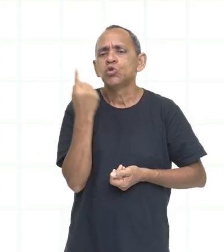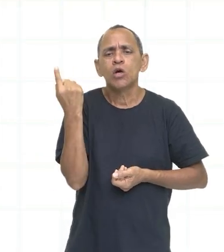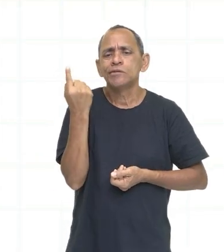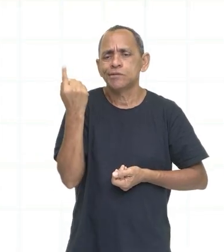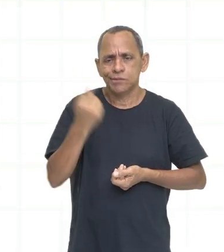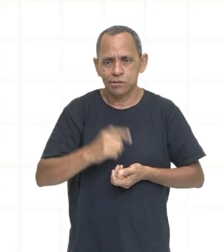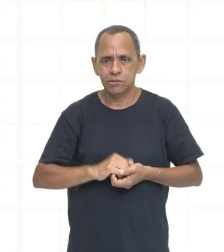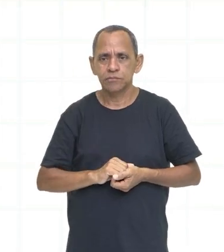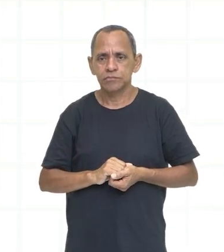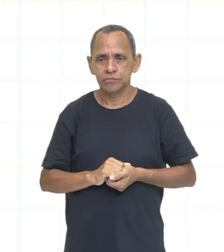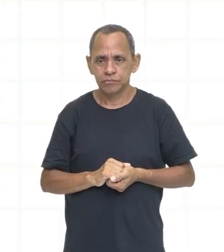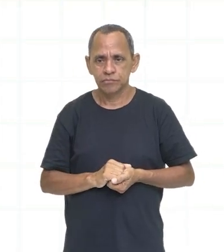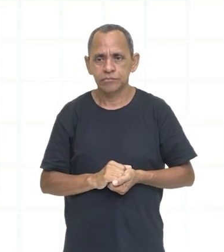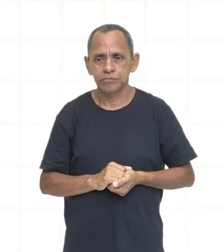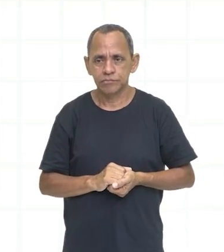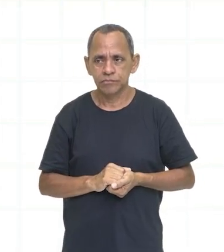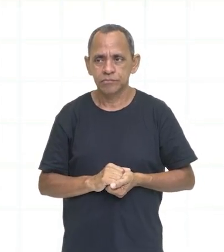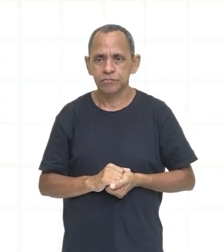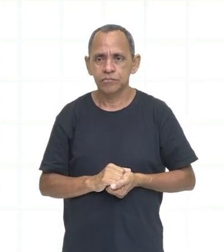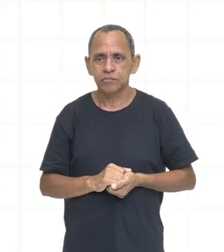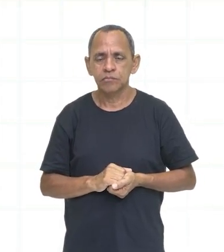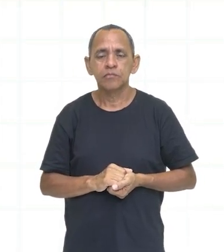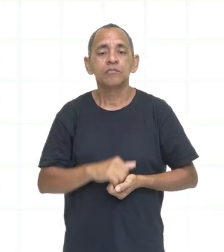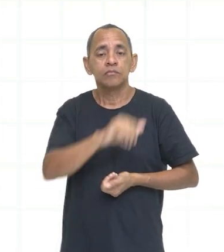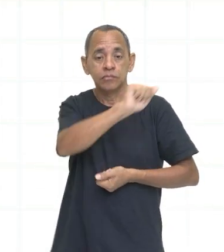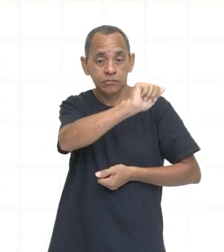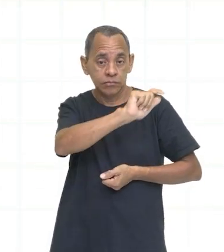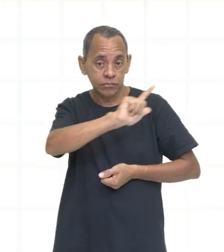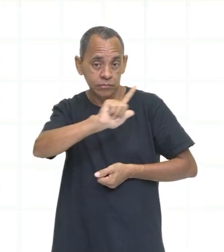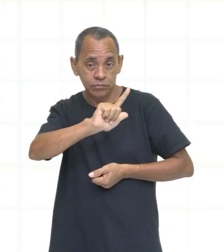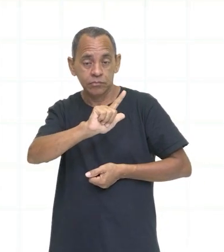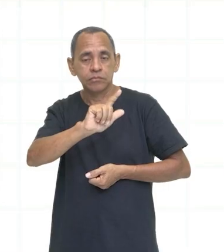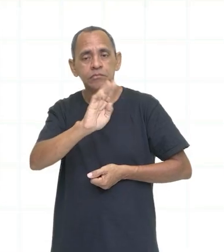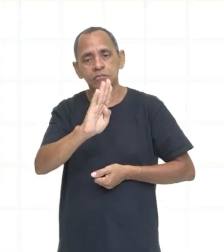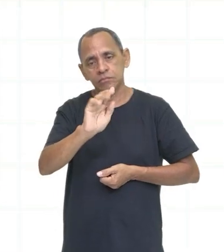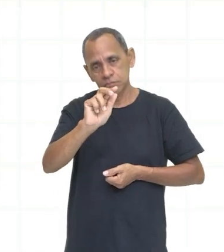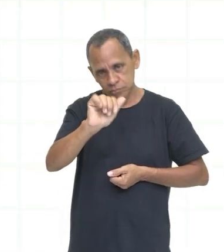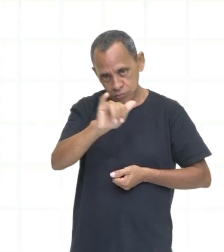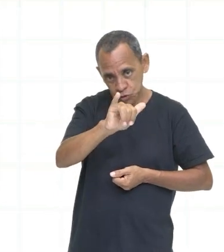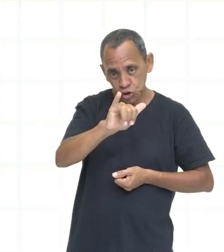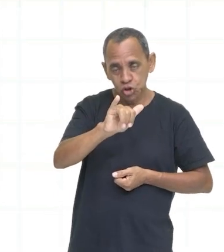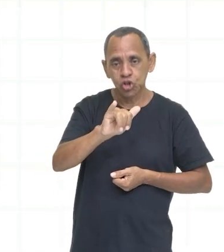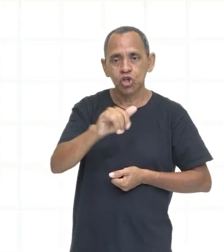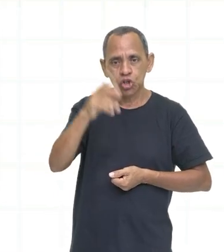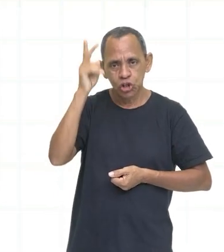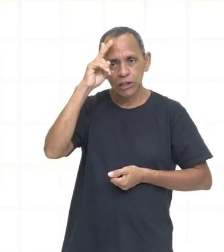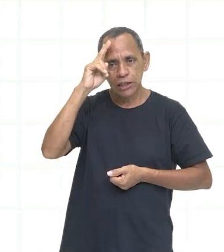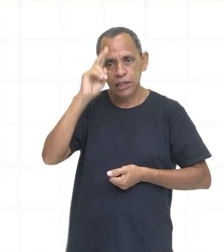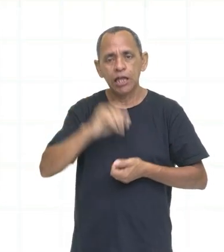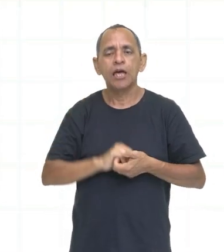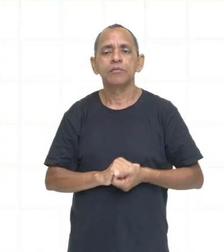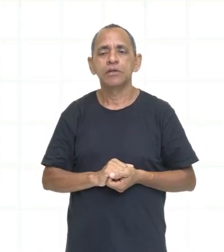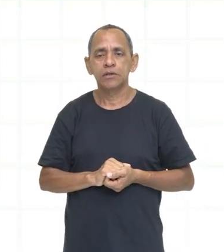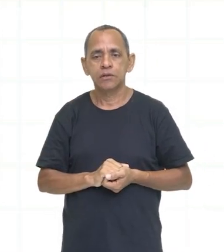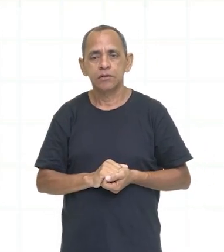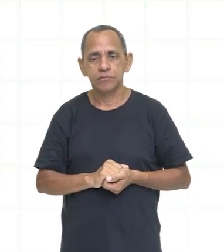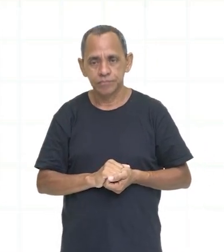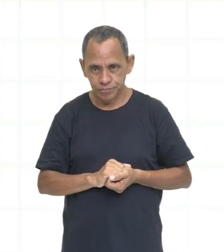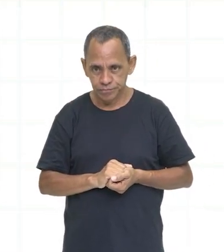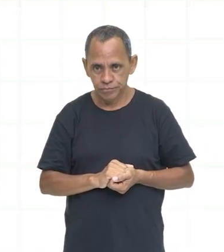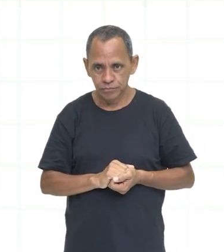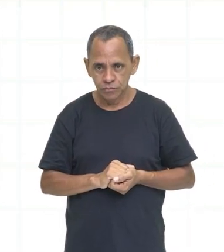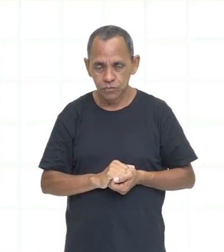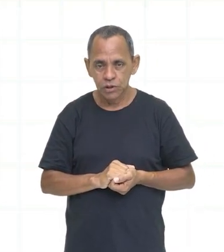Ó, all by, completamente sozinha, certo? Se eu tirar o all, vai ficar sozinha. She completed the